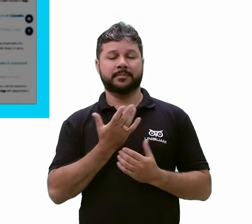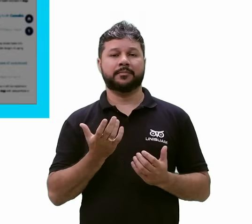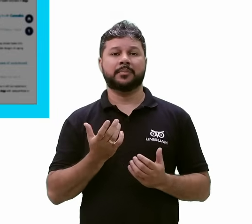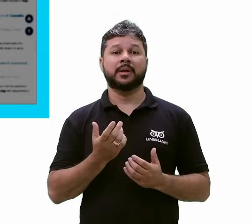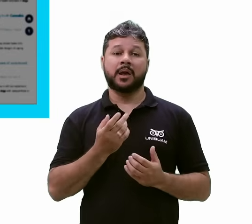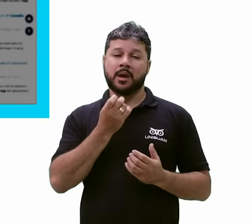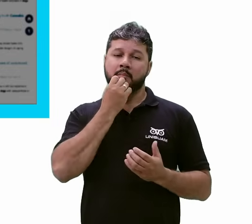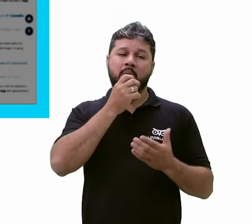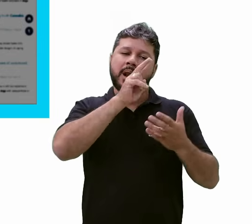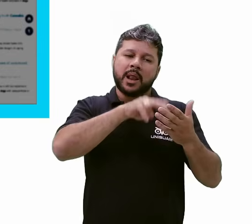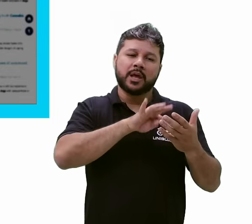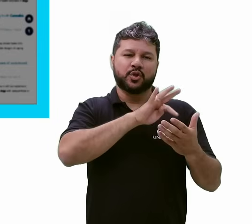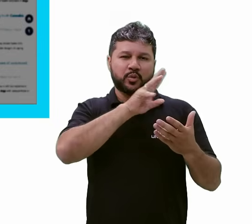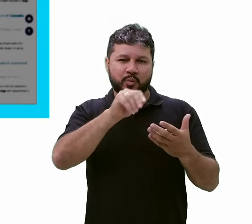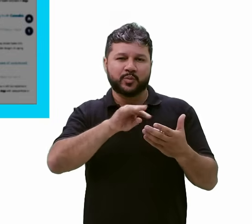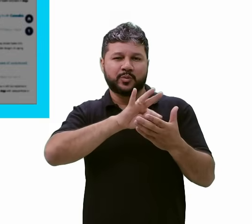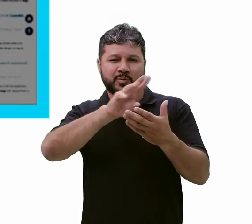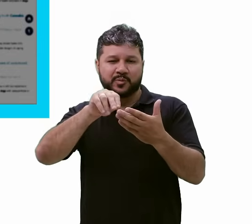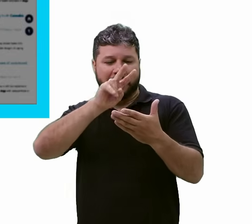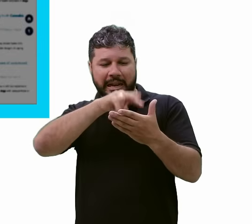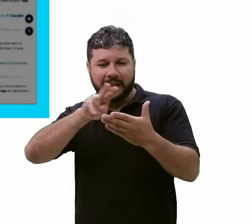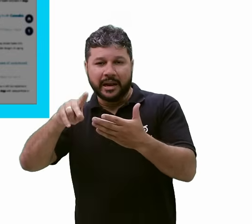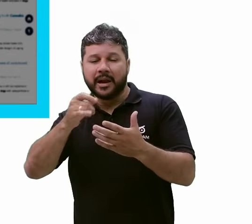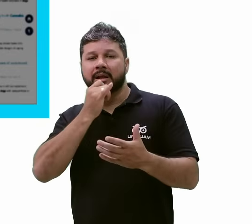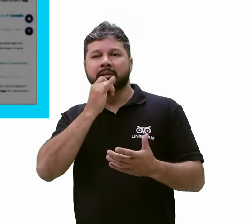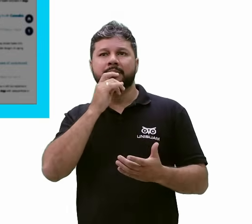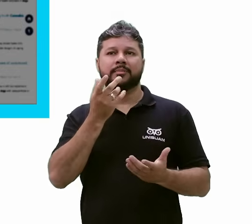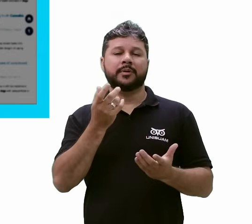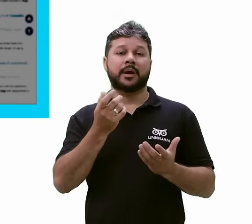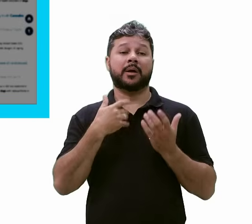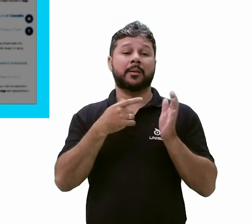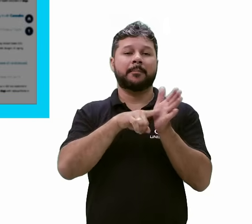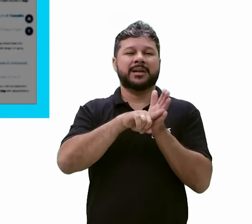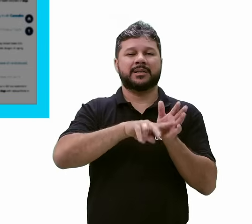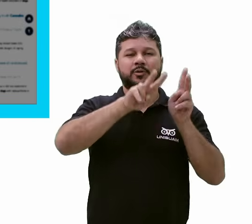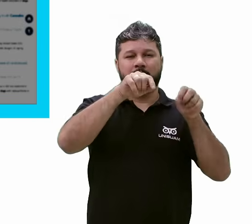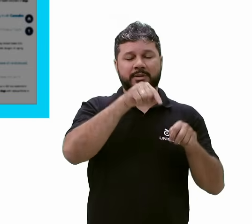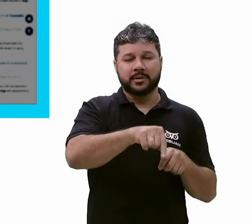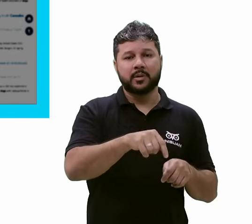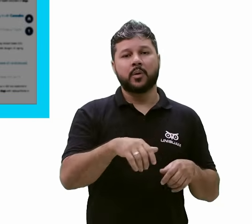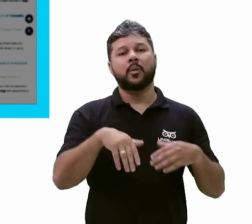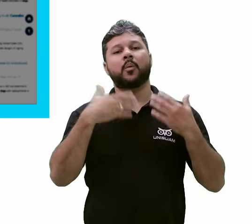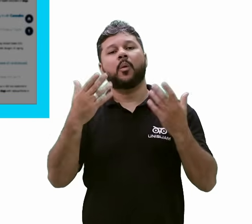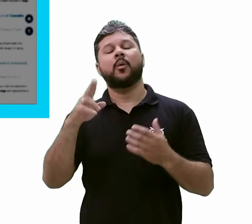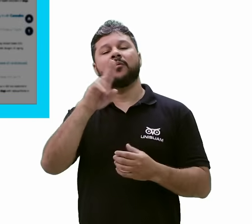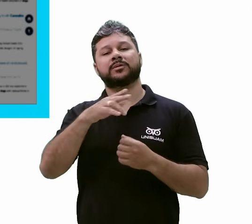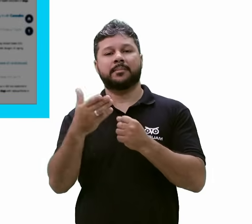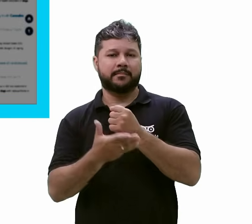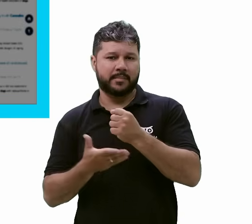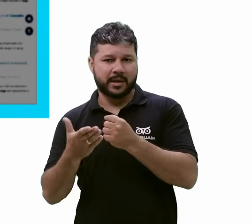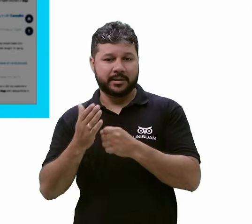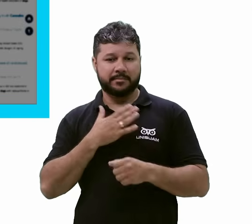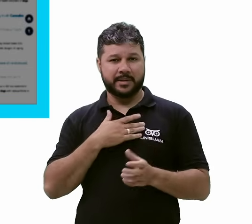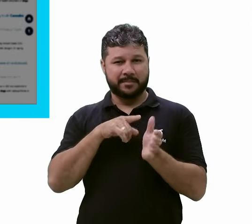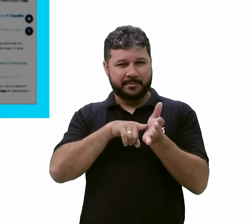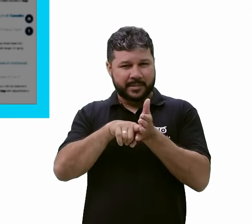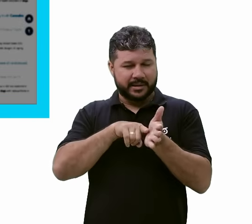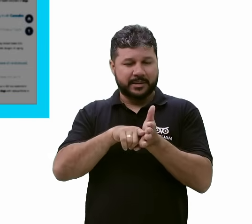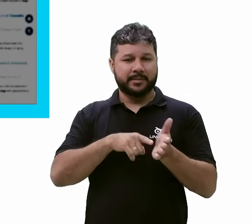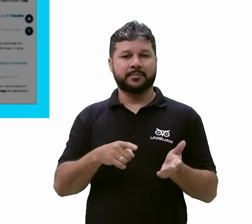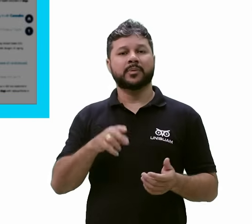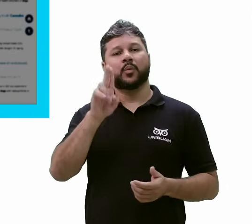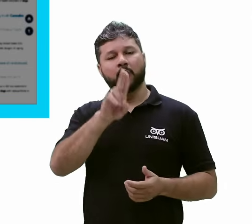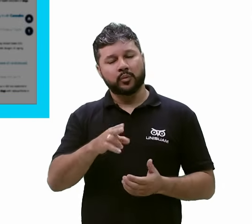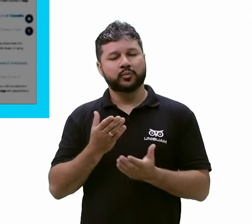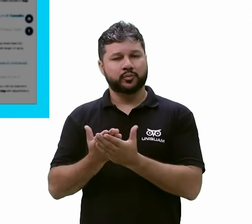mim. O ideal é a gente ler de tudo, né? Mas, eu estou querendo fazer uma pesquisa com isso. Qual que eu vou usar de base para minha